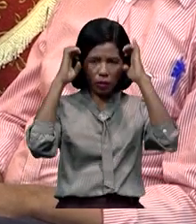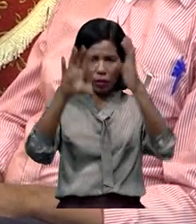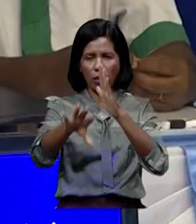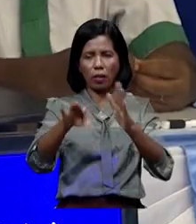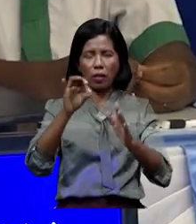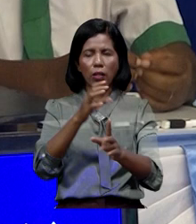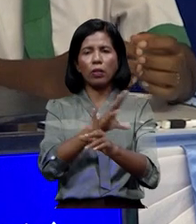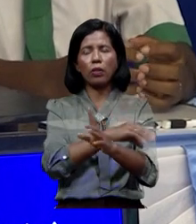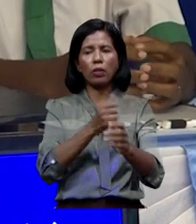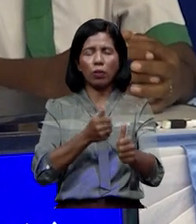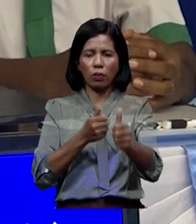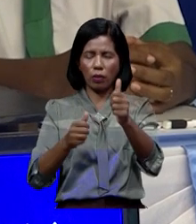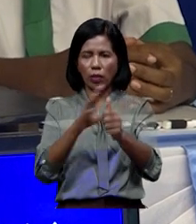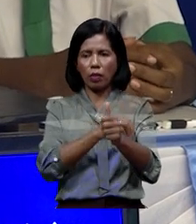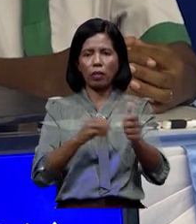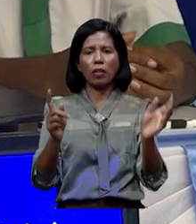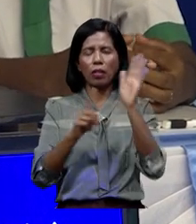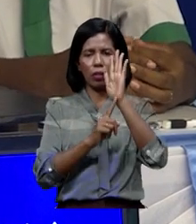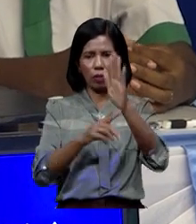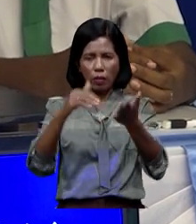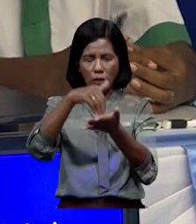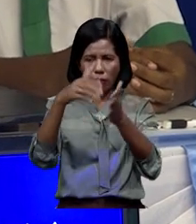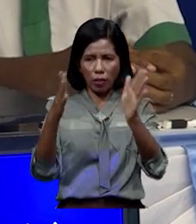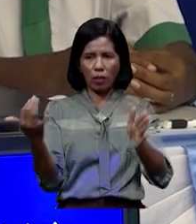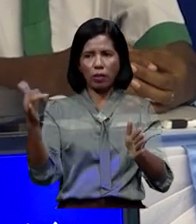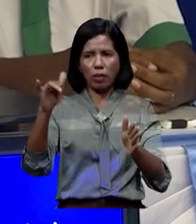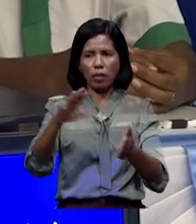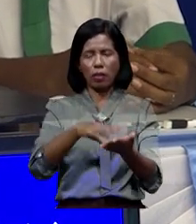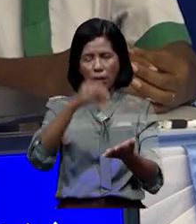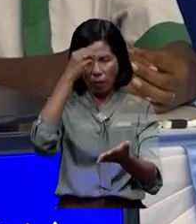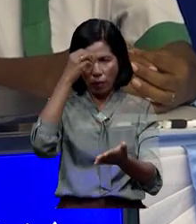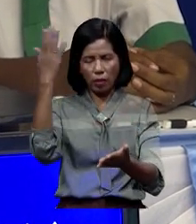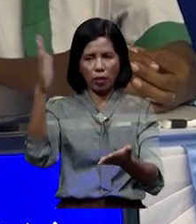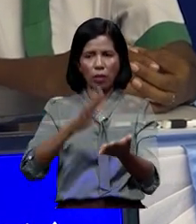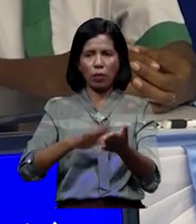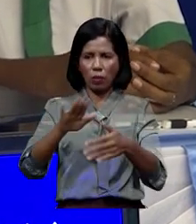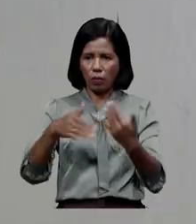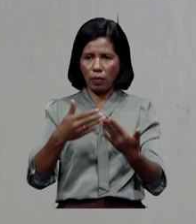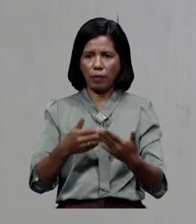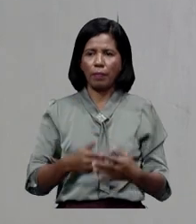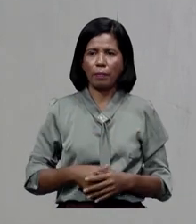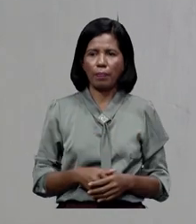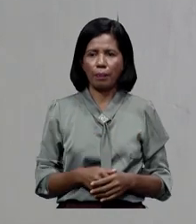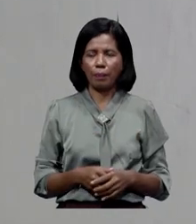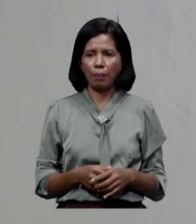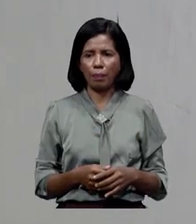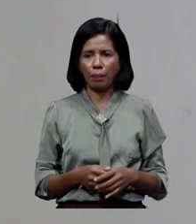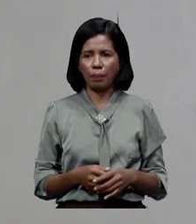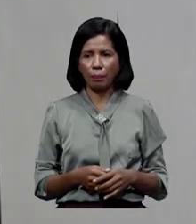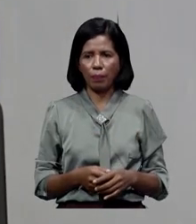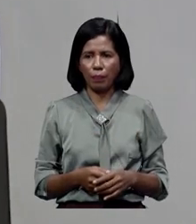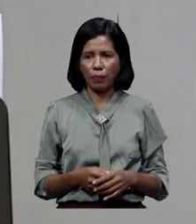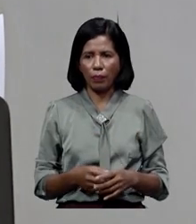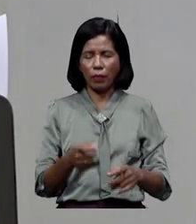hurituir sertame refere se sai sasukat ba estudante Sira durante ensino aprendizagem e Escola Sira. Evento idane parte do